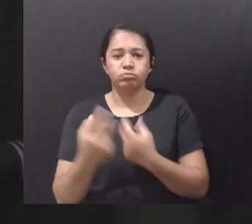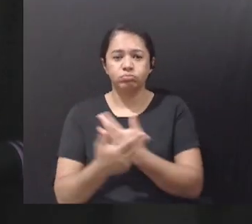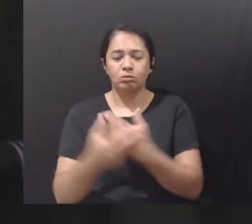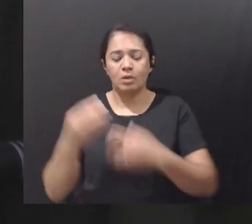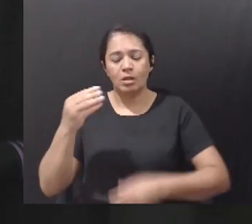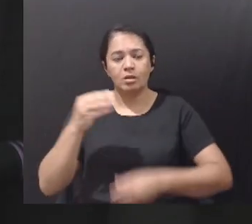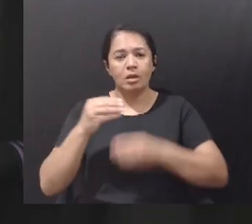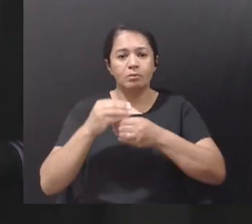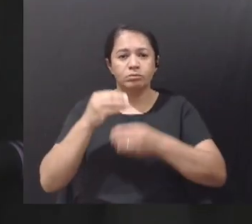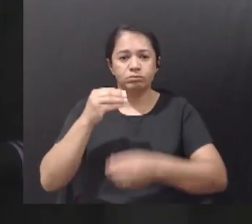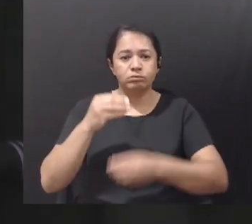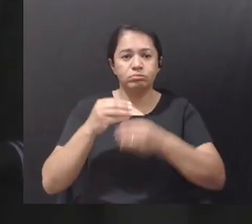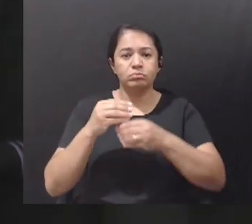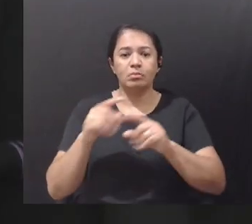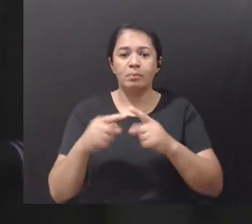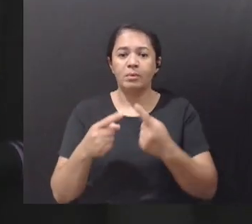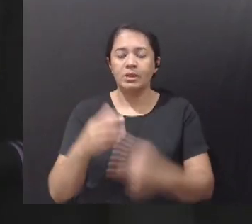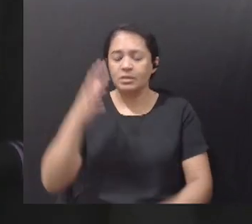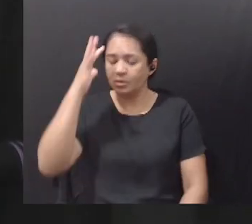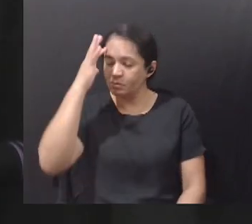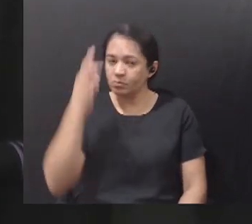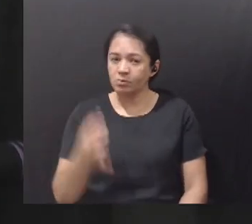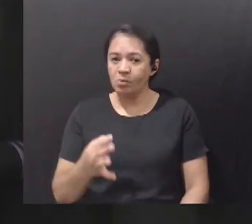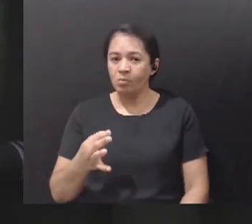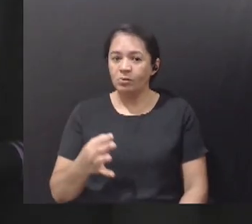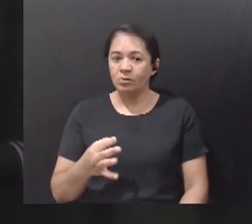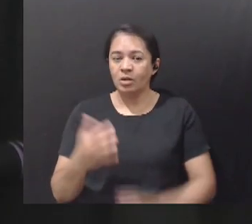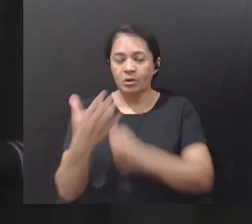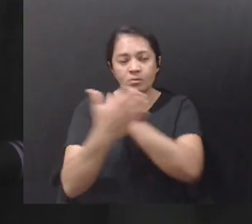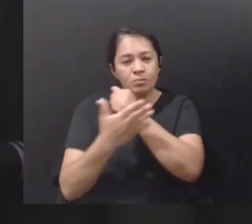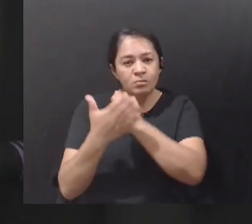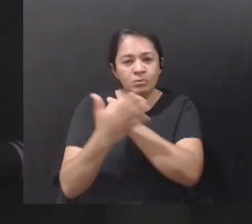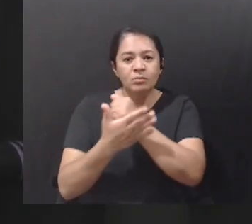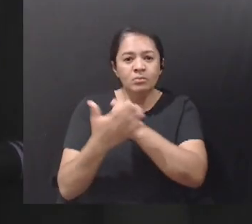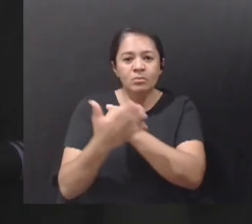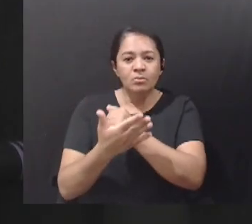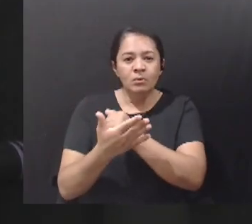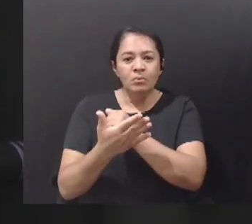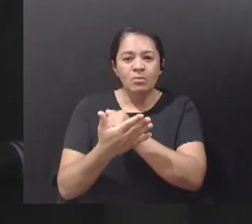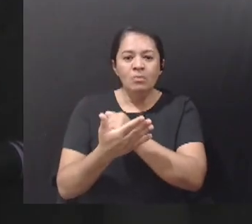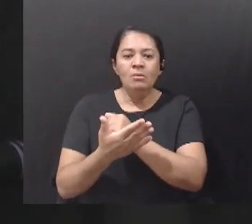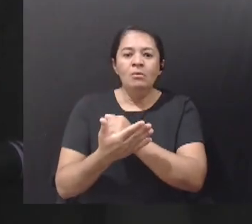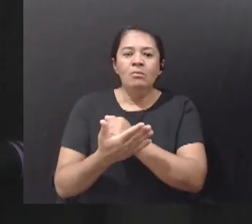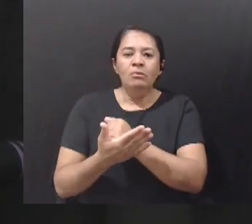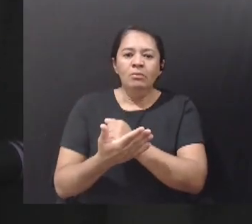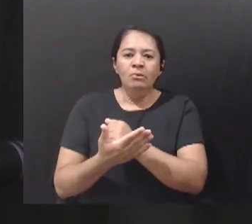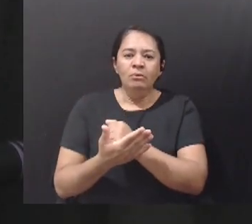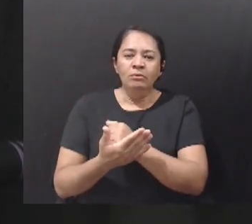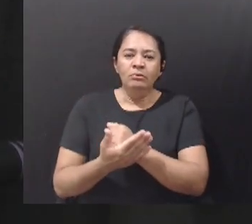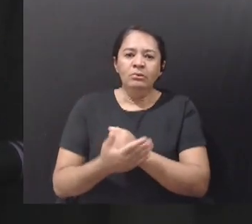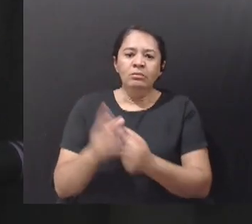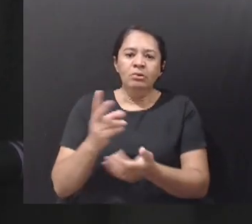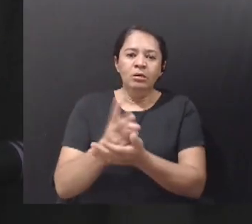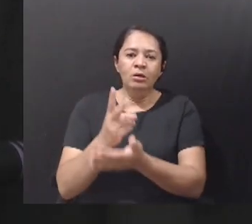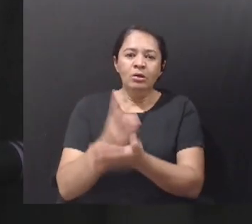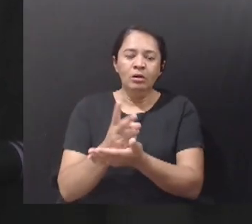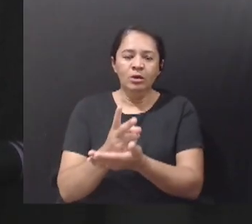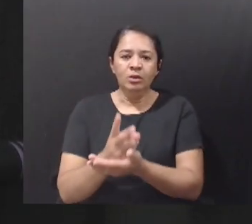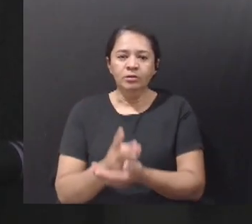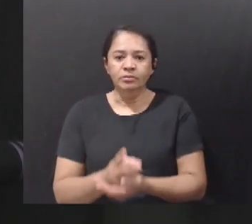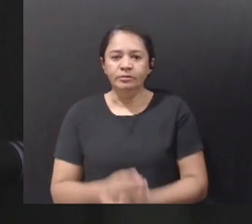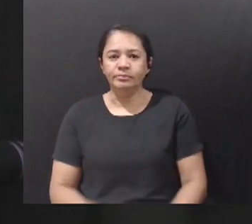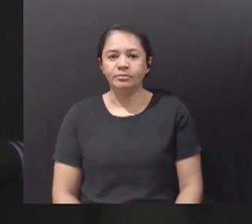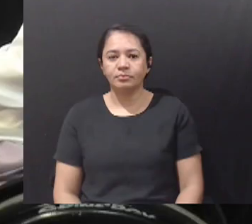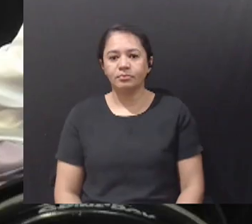modificações. Mas eu tenho certeza que o escopo dela, quer dizer, a alma dela, está a mesma coisa. Agora a Célia, inclusive,